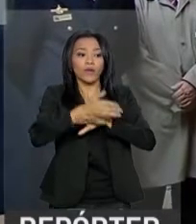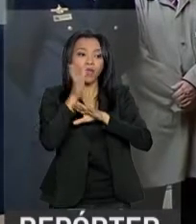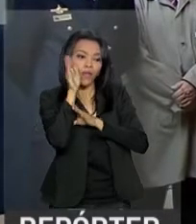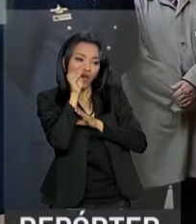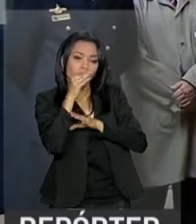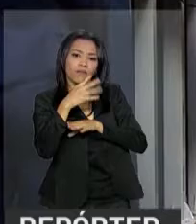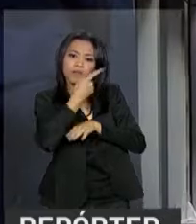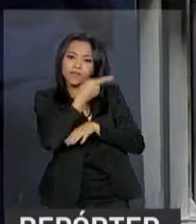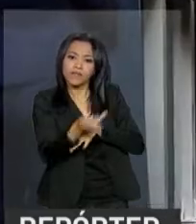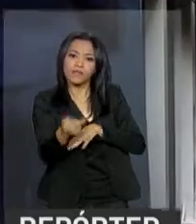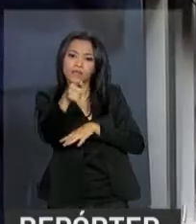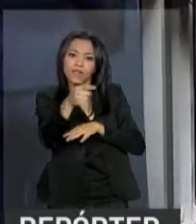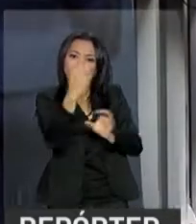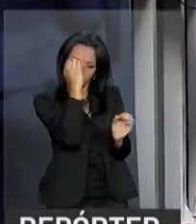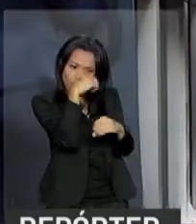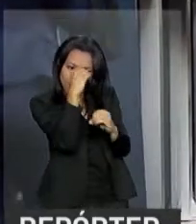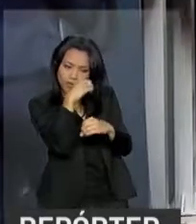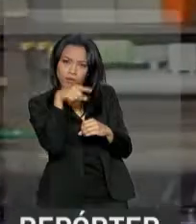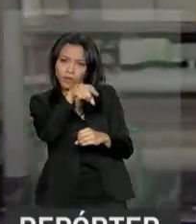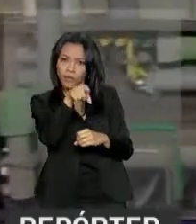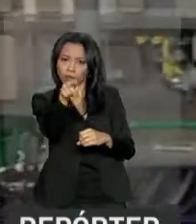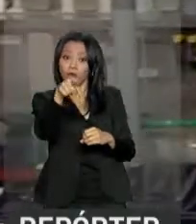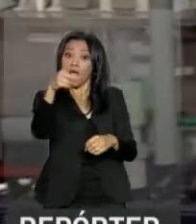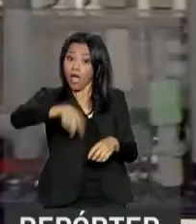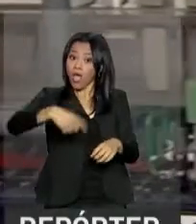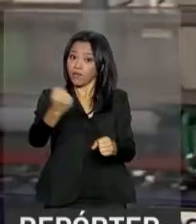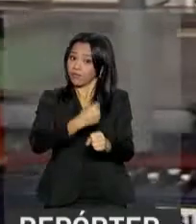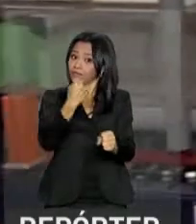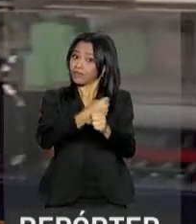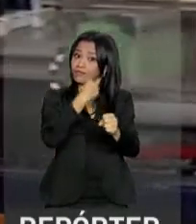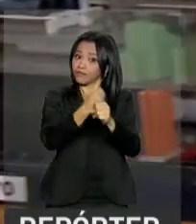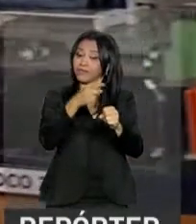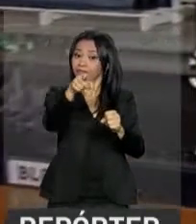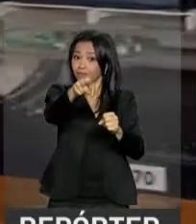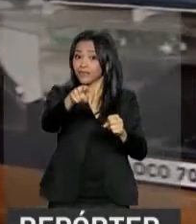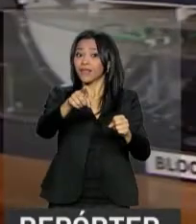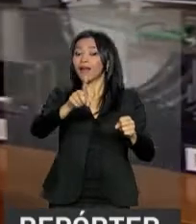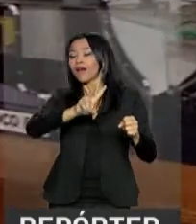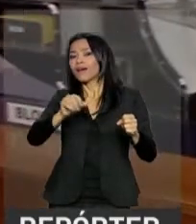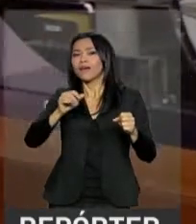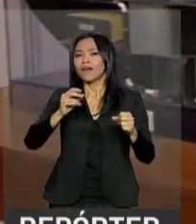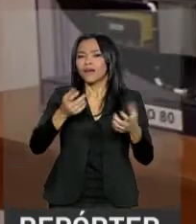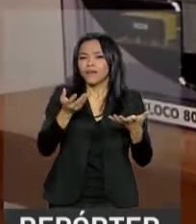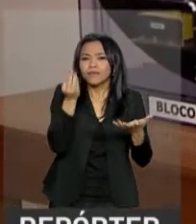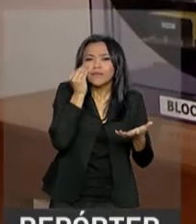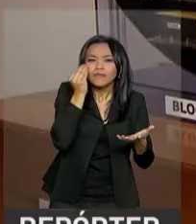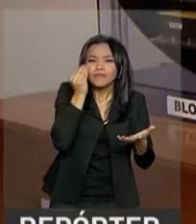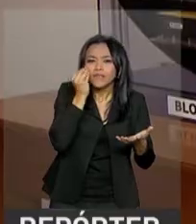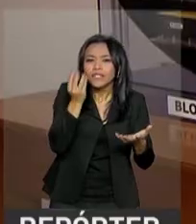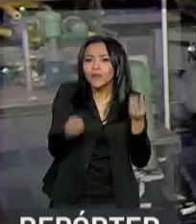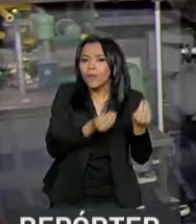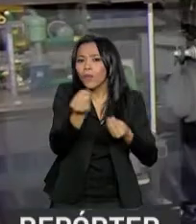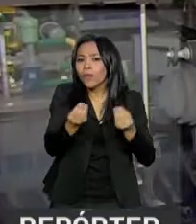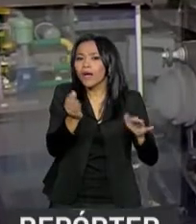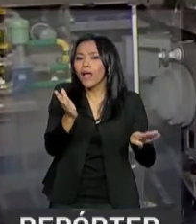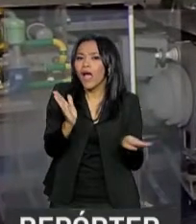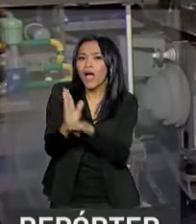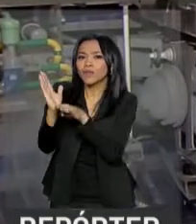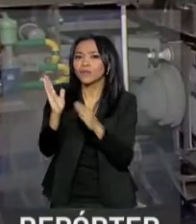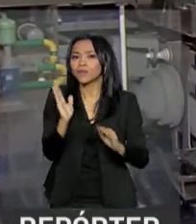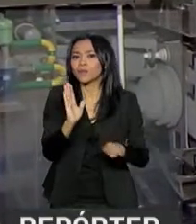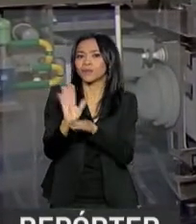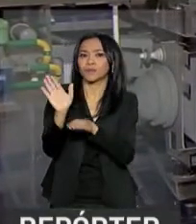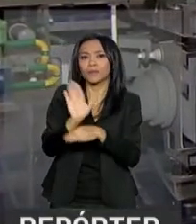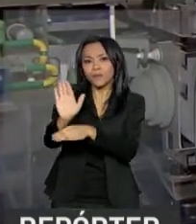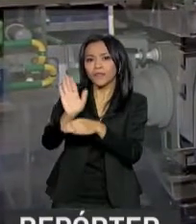nucleoelétrica onde está sendo construído o protótipo da engrenagem que vai mover o submarino nuclear brasileiro o modelo terá